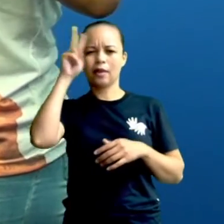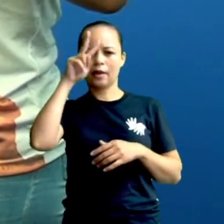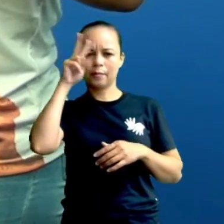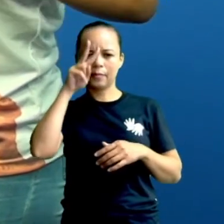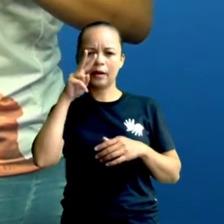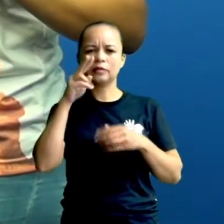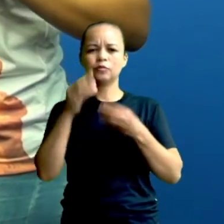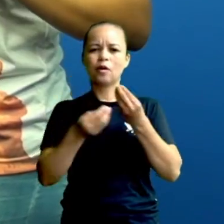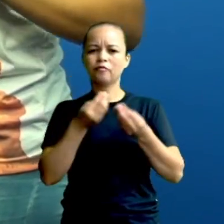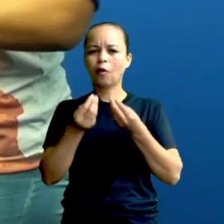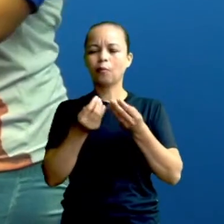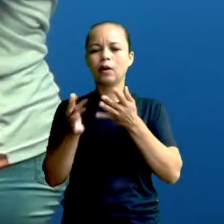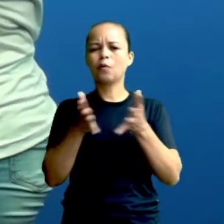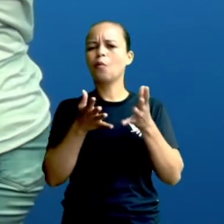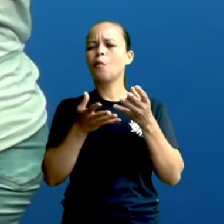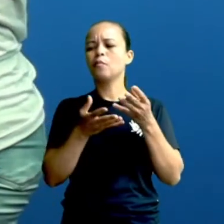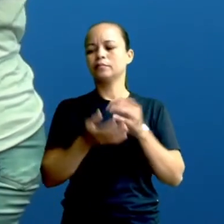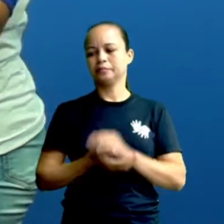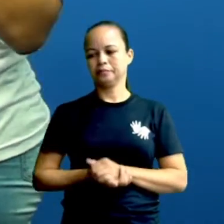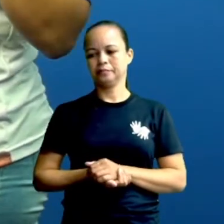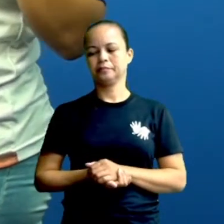fórmula, como é a fórmula mesmo?